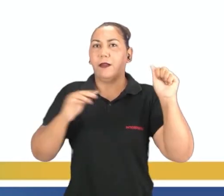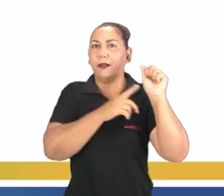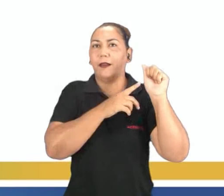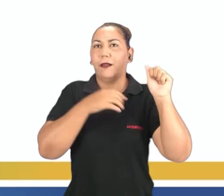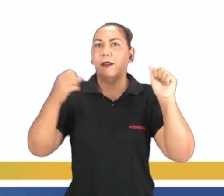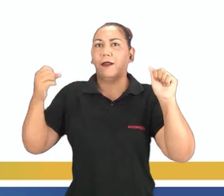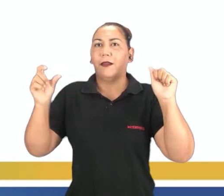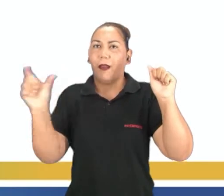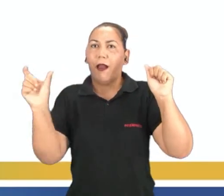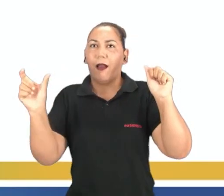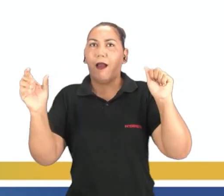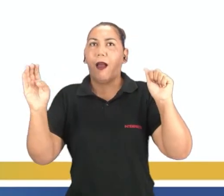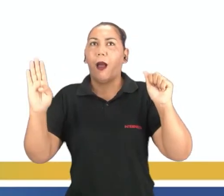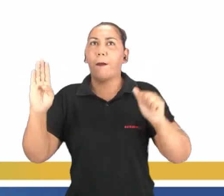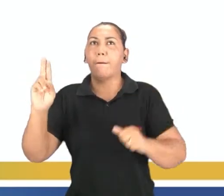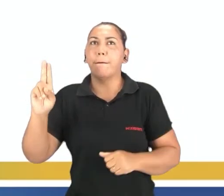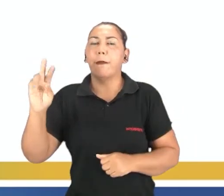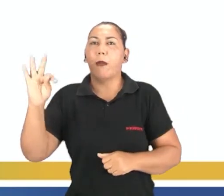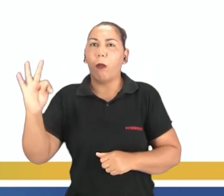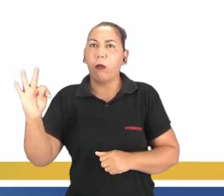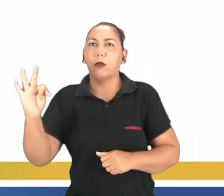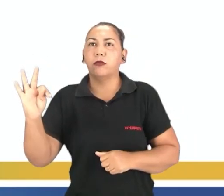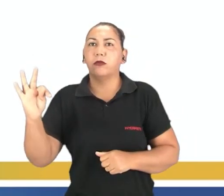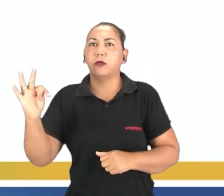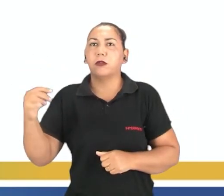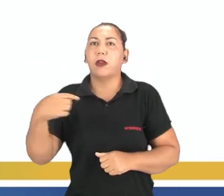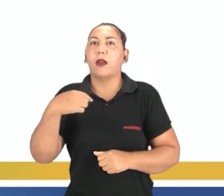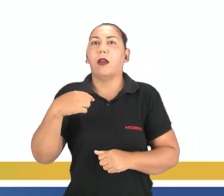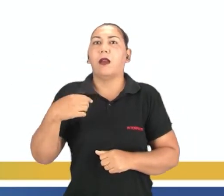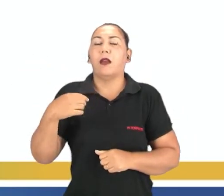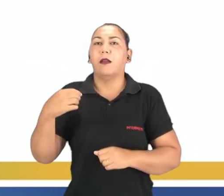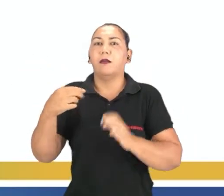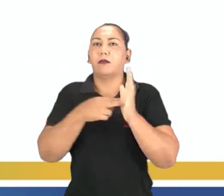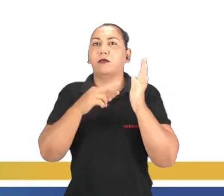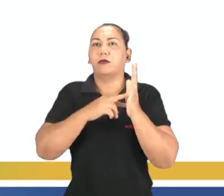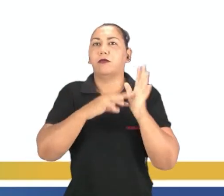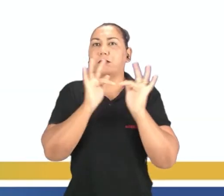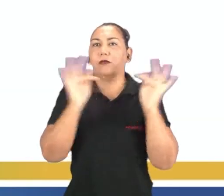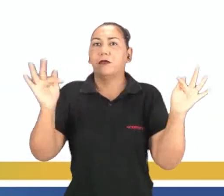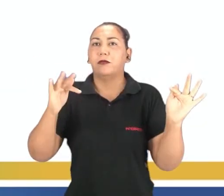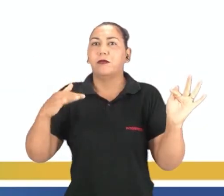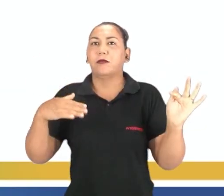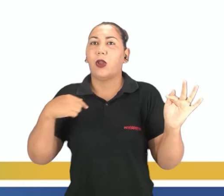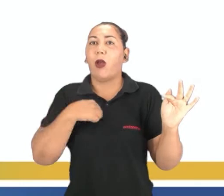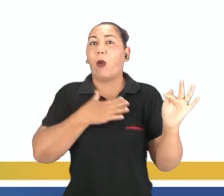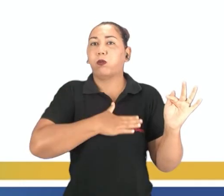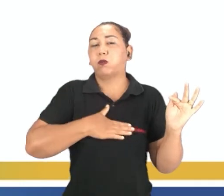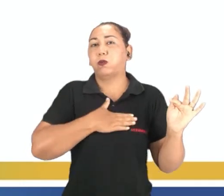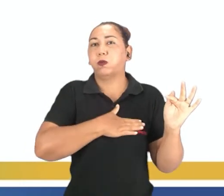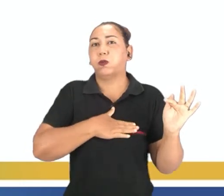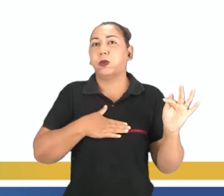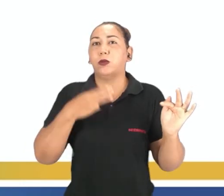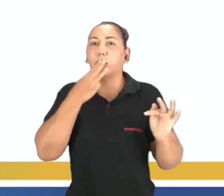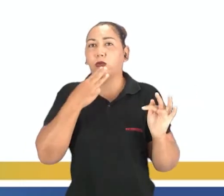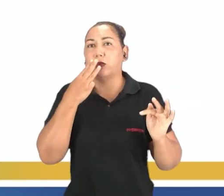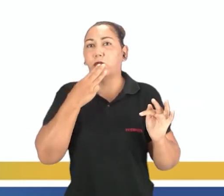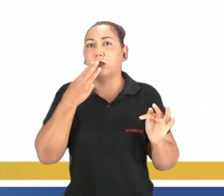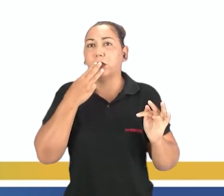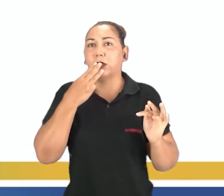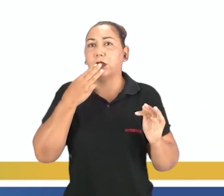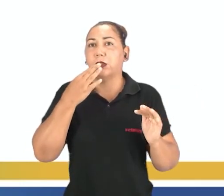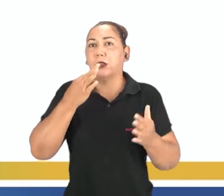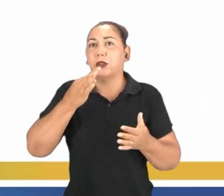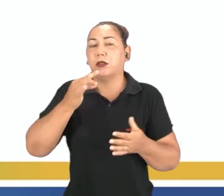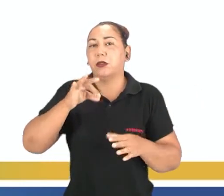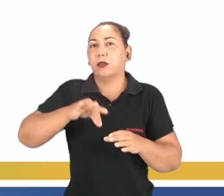disso aqui. A tradução dessa daí é: eu gosto de açúcar no meu chá, mas eu não gosto de leite. Então, eu